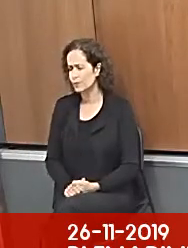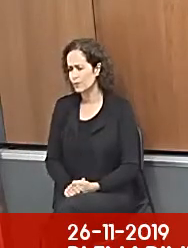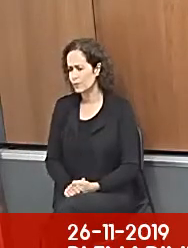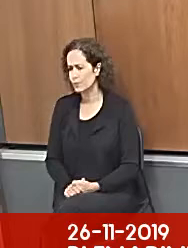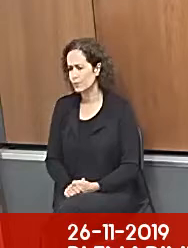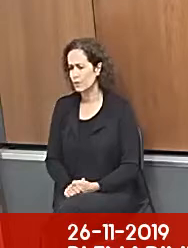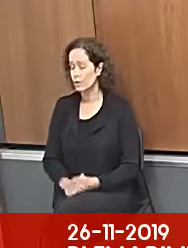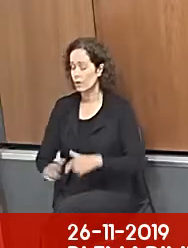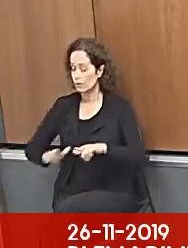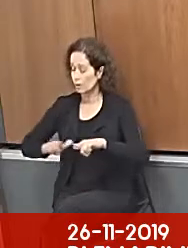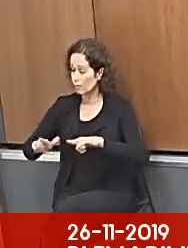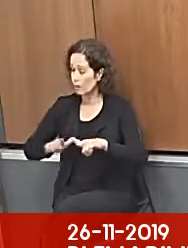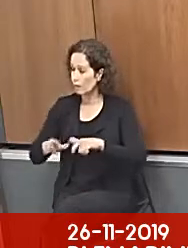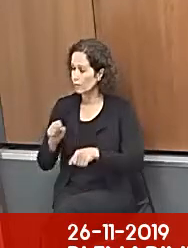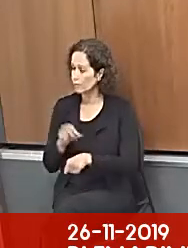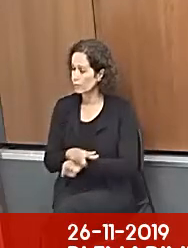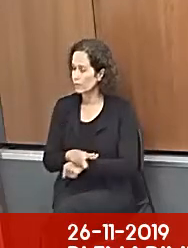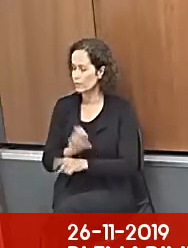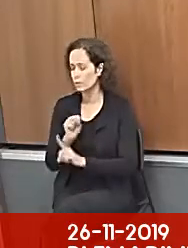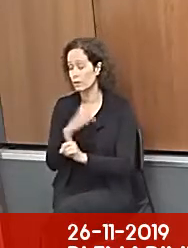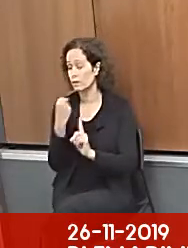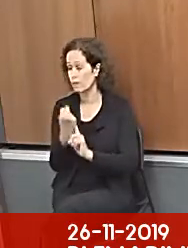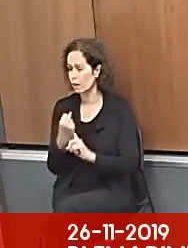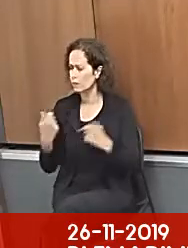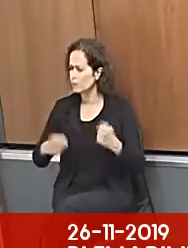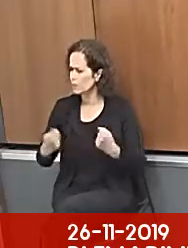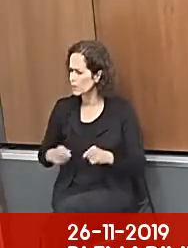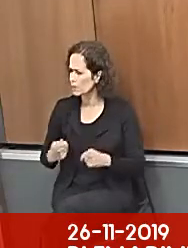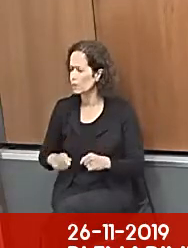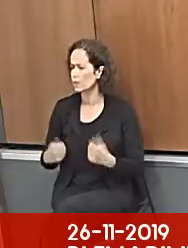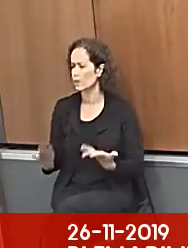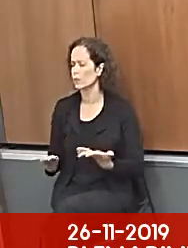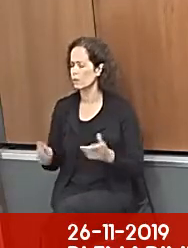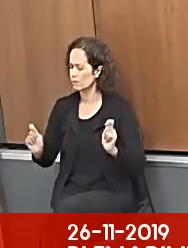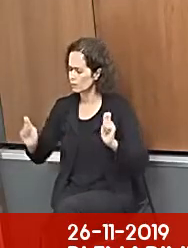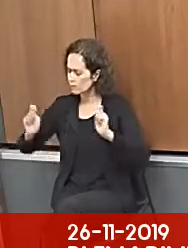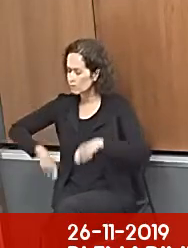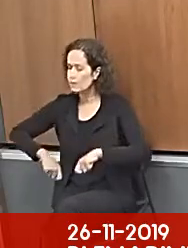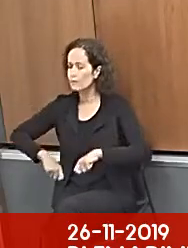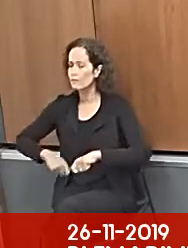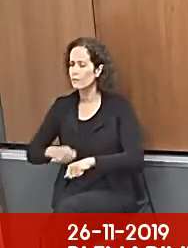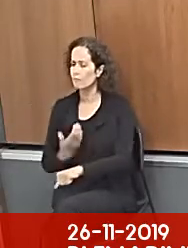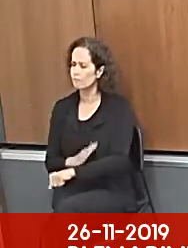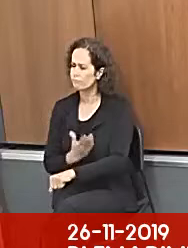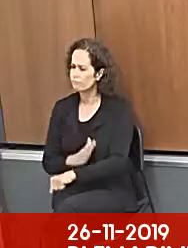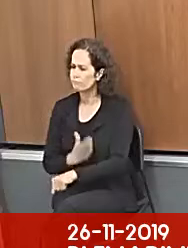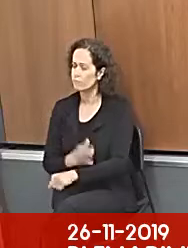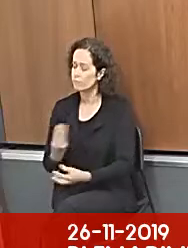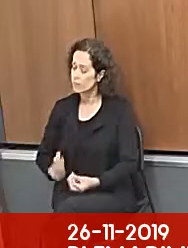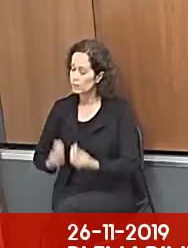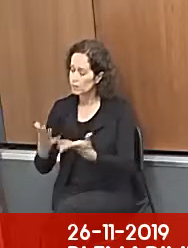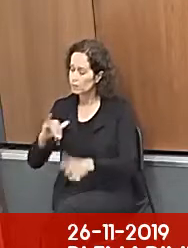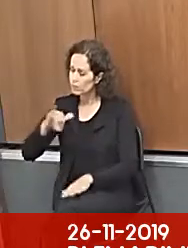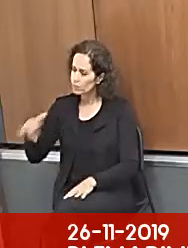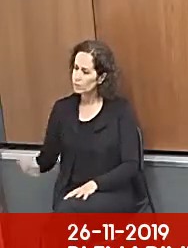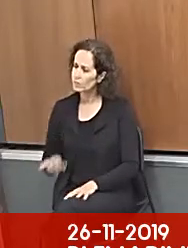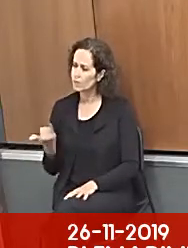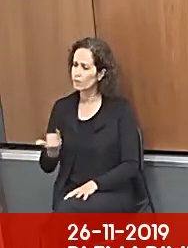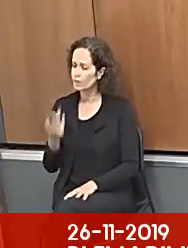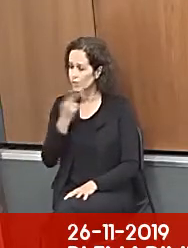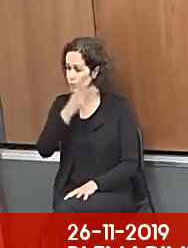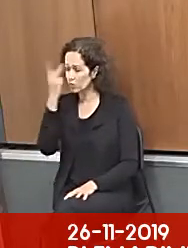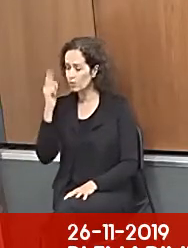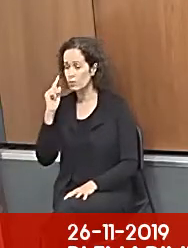O emprego. A sociedade civil organizada tem que capacitar e tem que dar oportunidade para que a pessoa